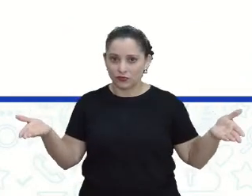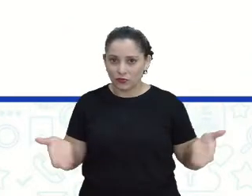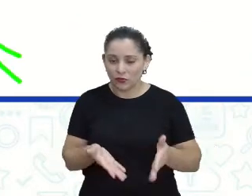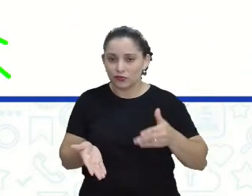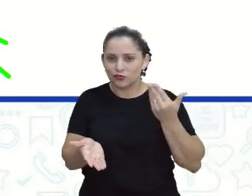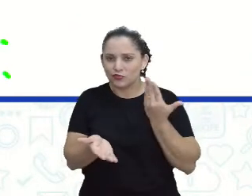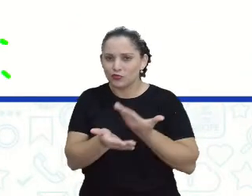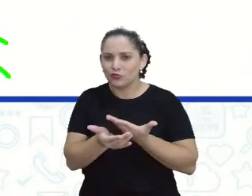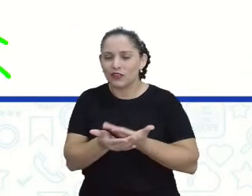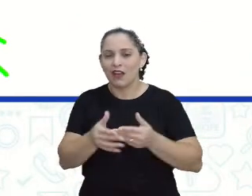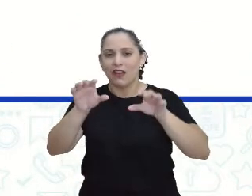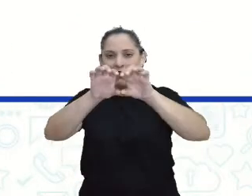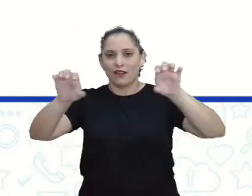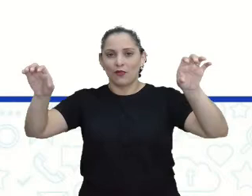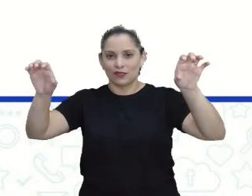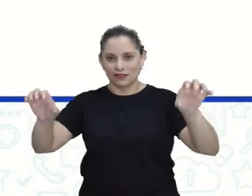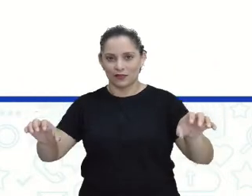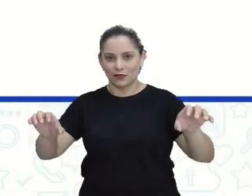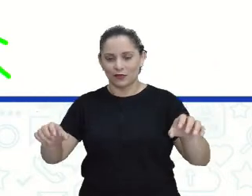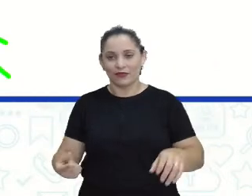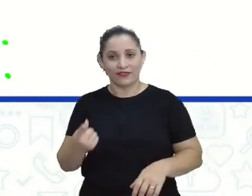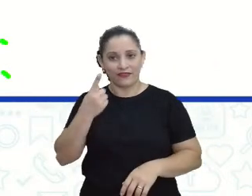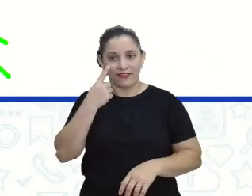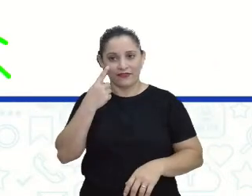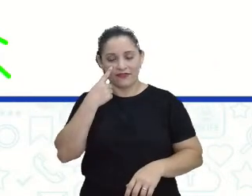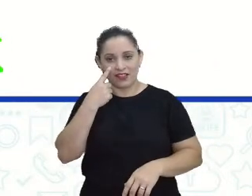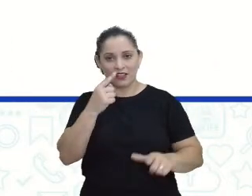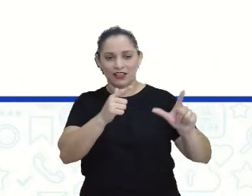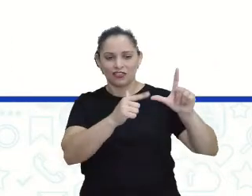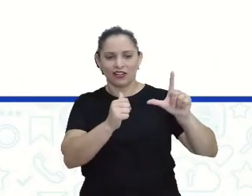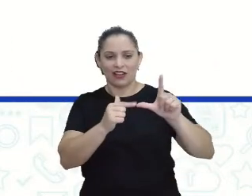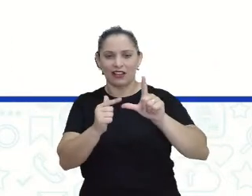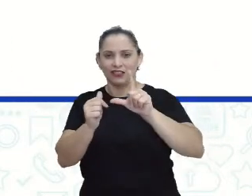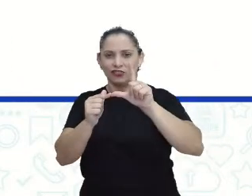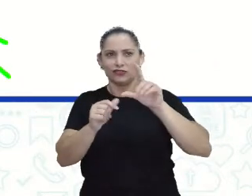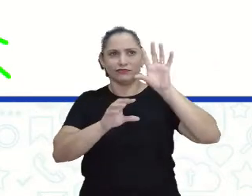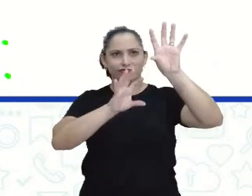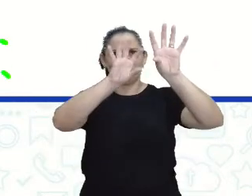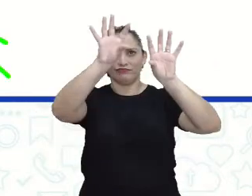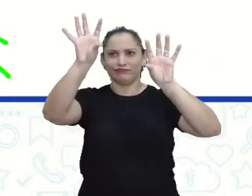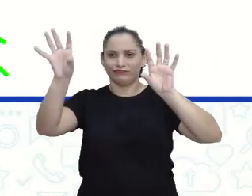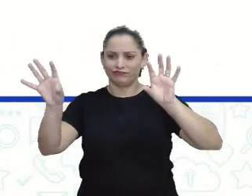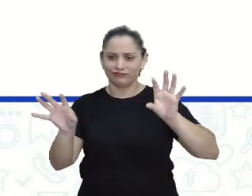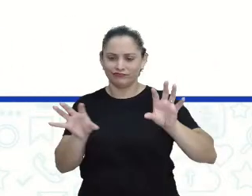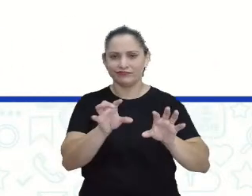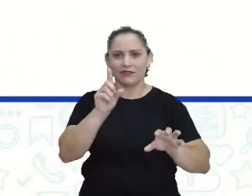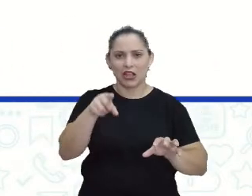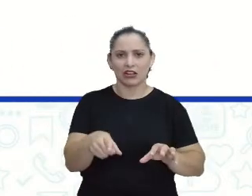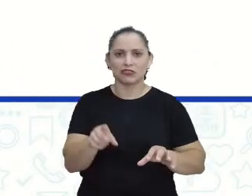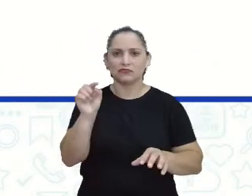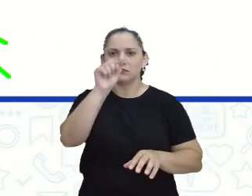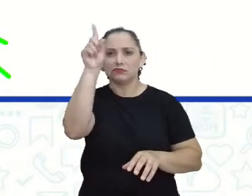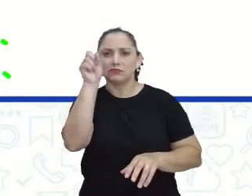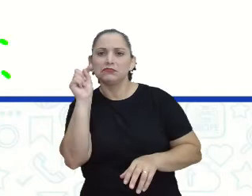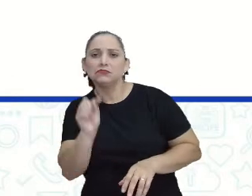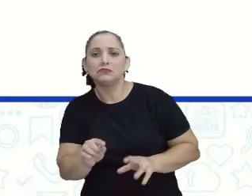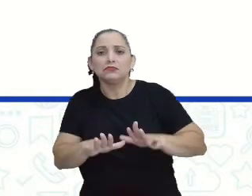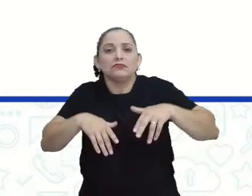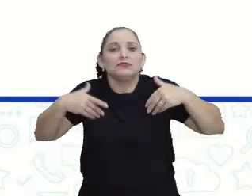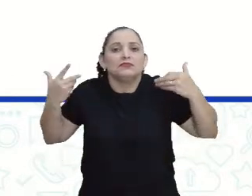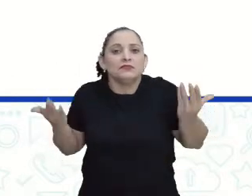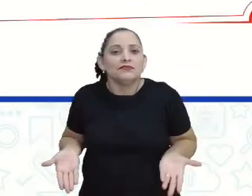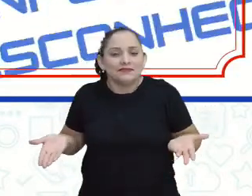estudando a equação, a gente vai ver que as letras que estão aparecendo ali, elas serão incógnitas, tá certo? Então,